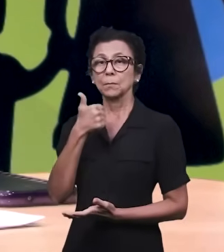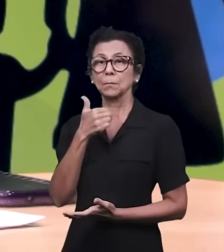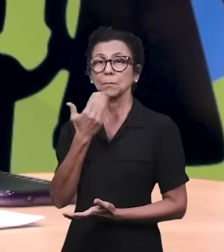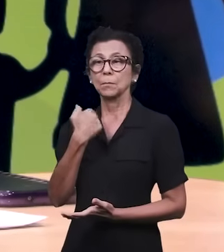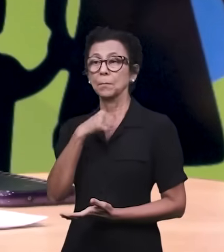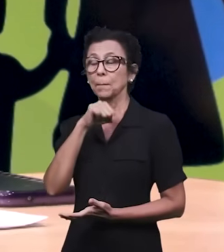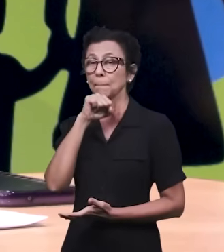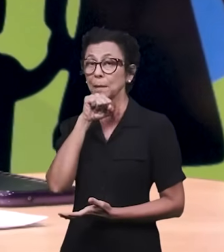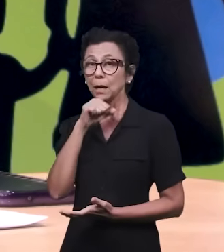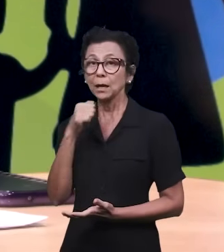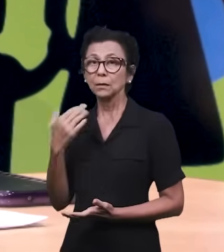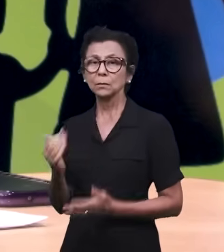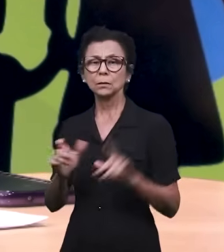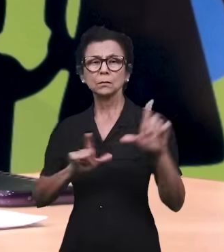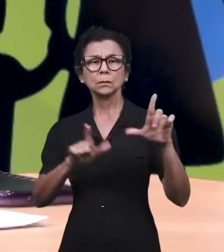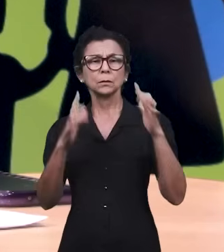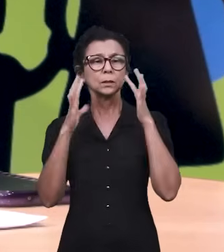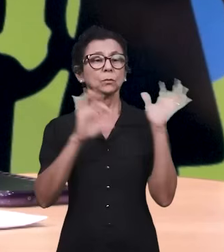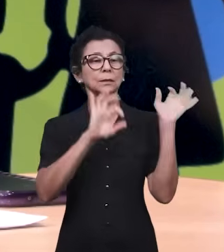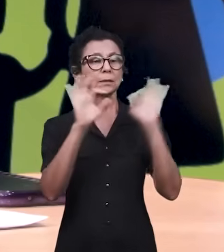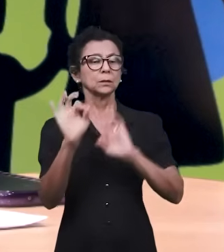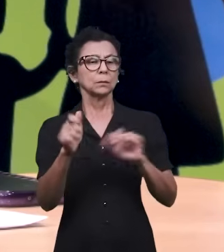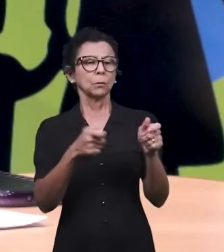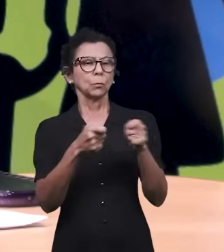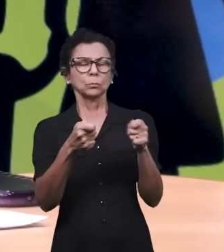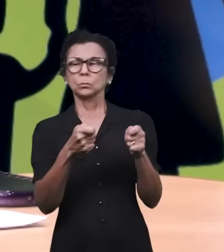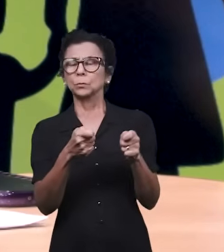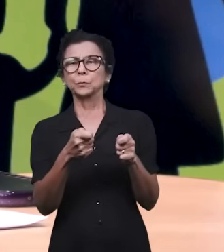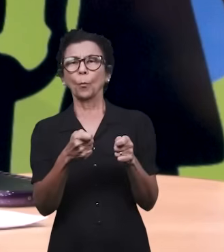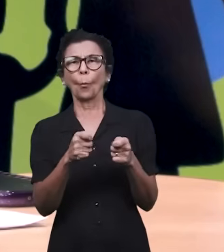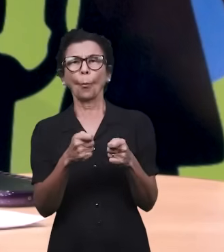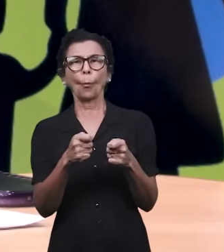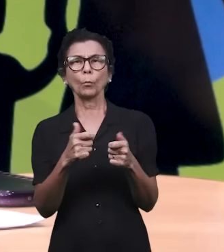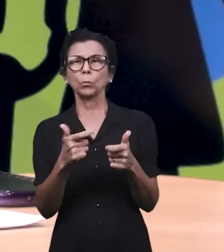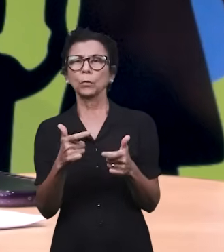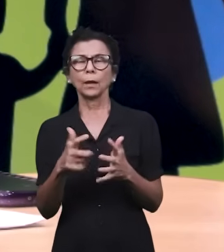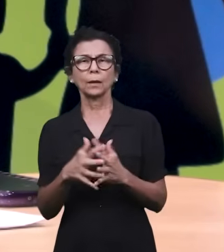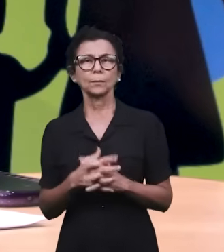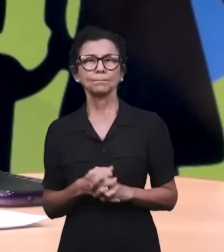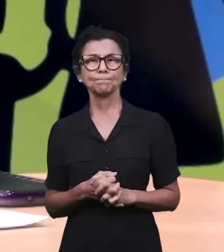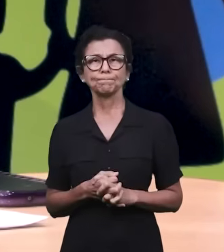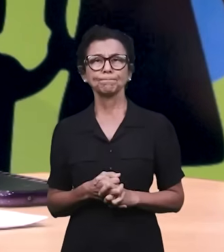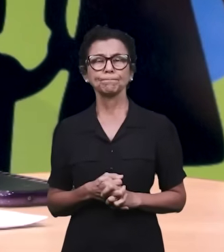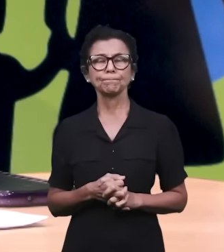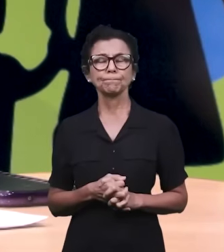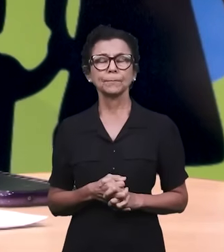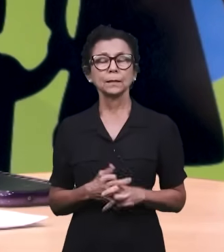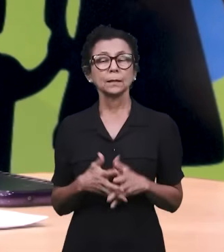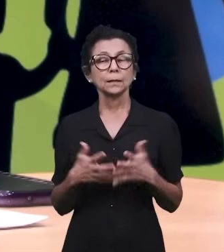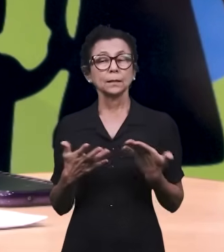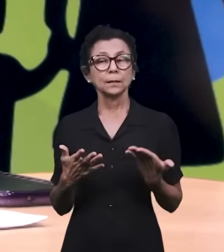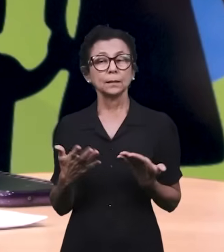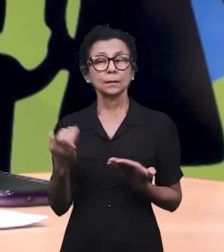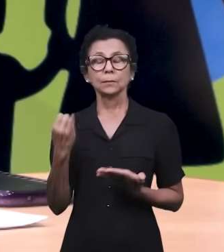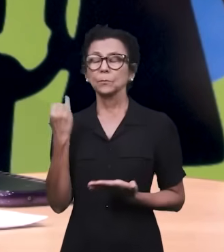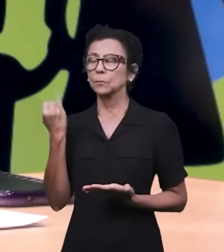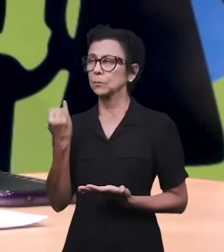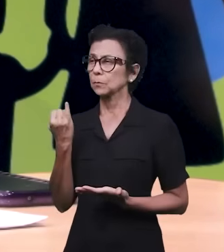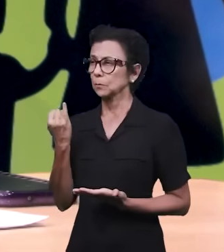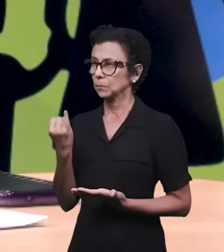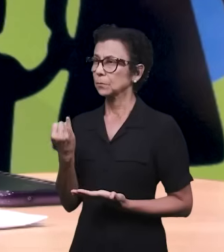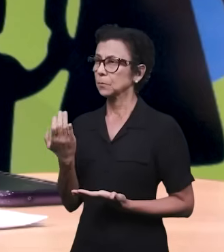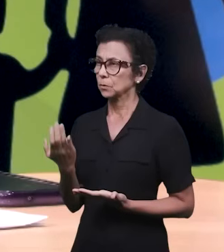estão assistindo, com o que eles estão vendo. E é muito, muito importante, sabe, Fernanda, que